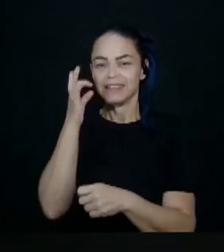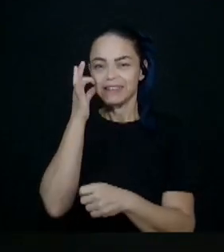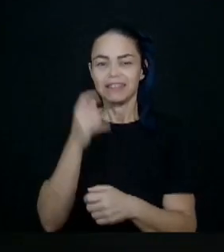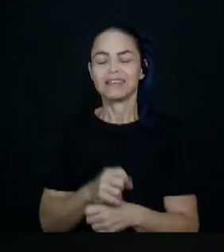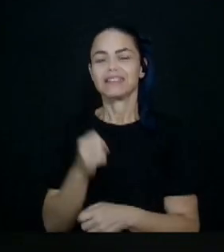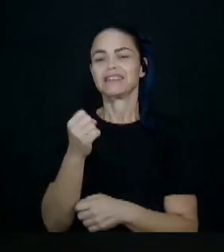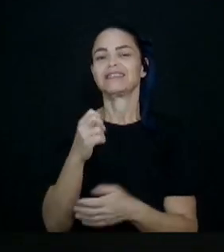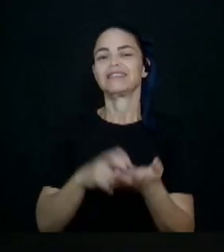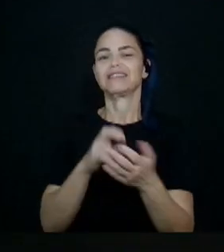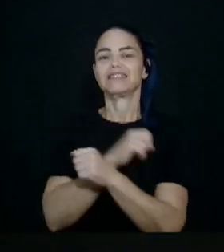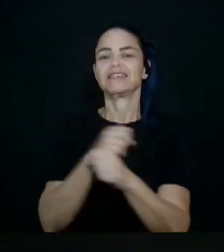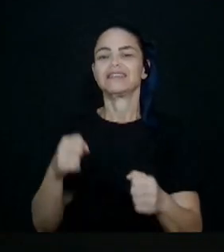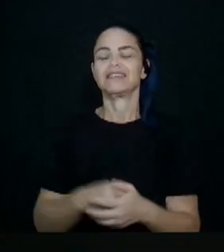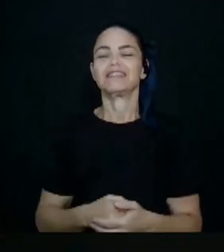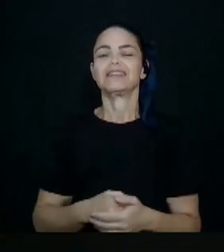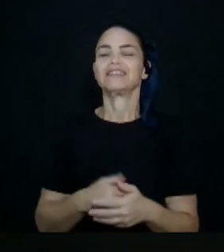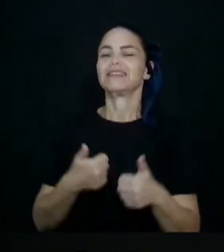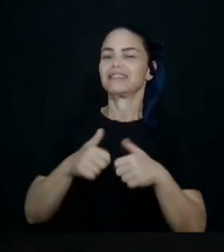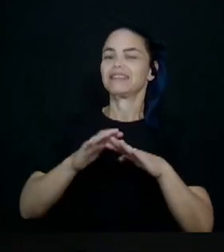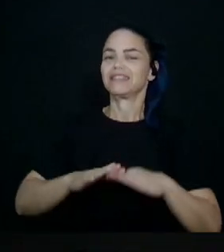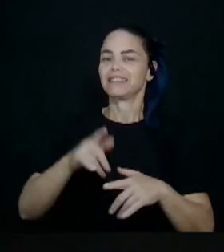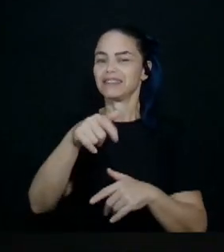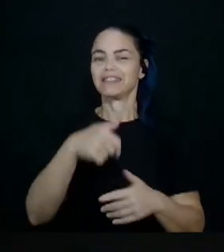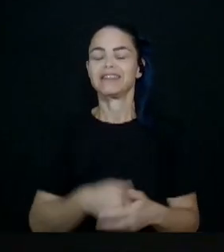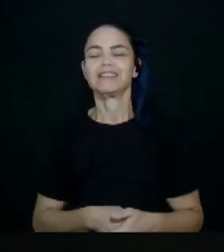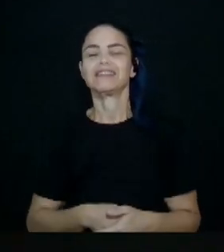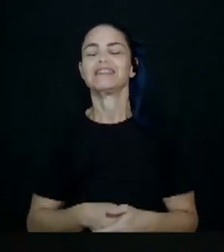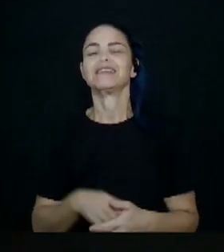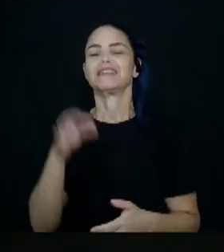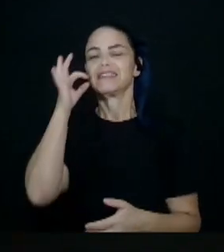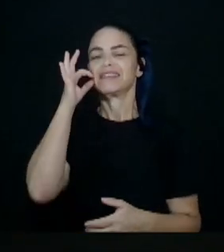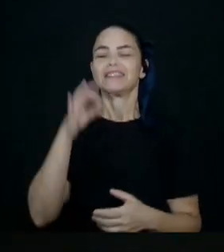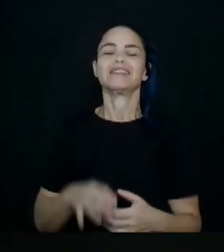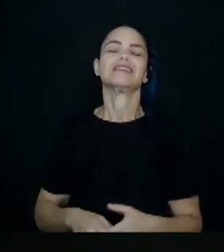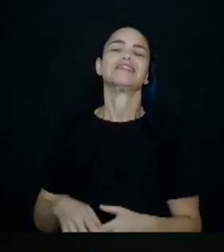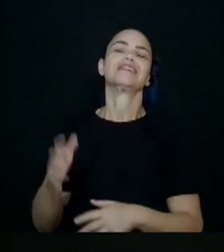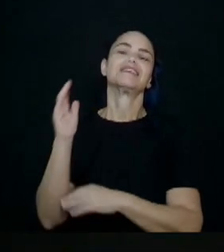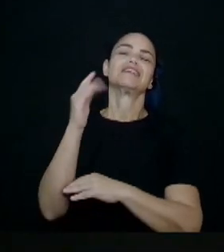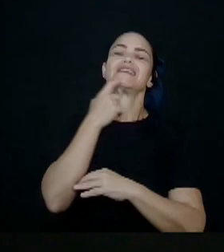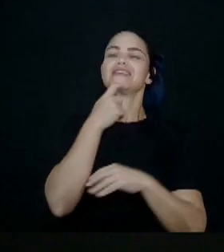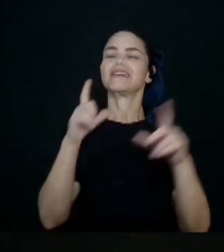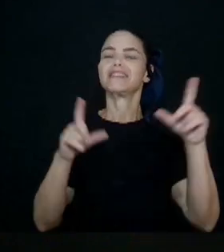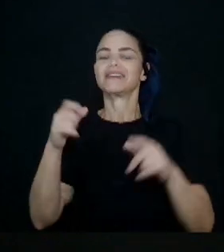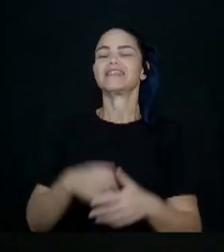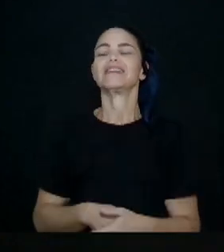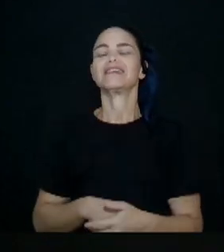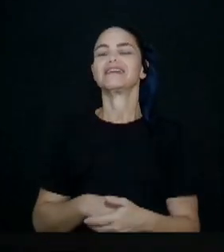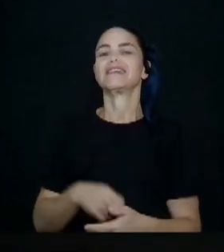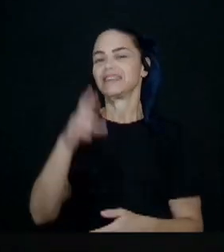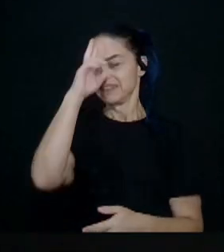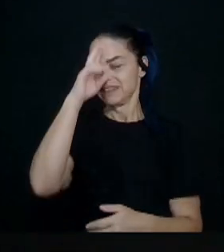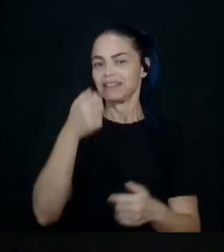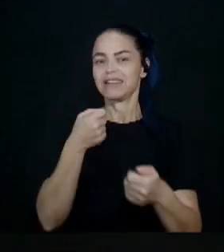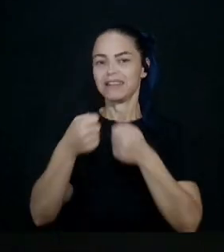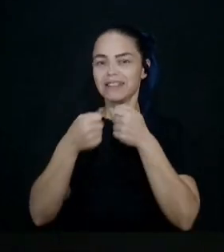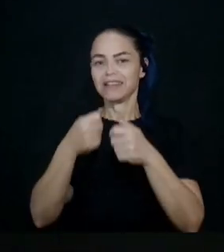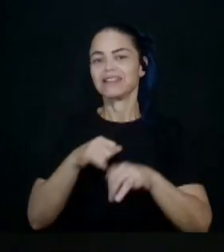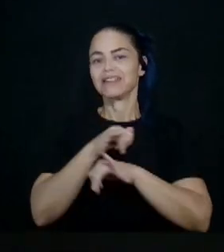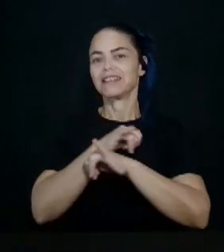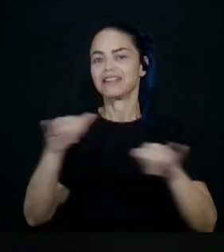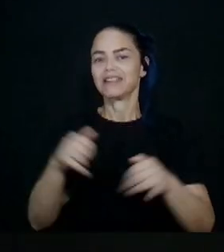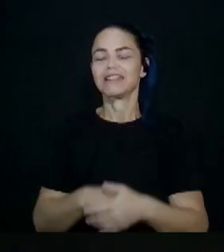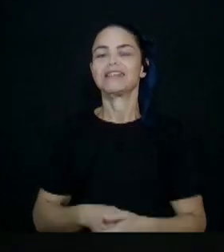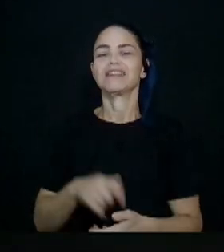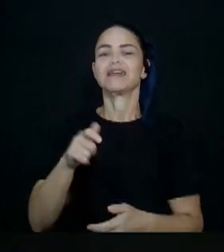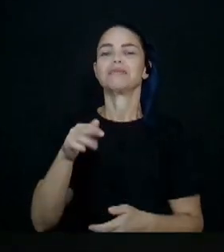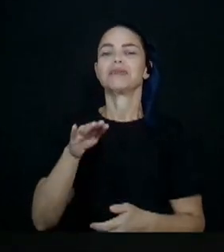manhã. Vou ficando por aqui, mas você vai ficando ligadinho na TV Câmara Campinas. Ao meio-dia temos Câmara Notícia com o Gabriel Castro, trazendo informações